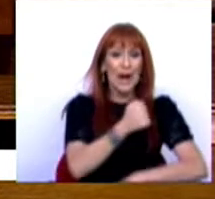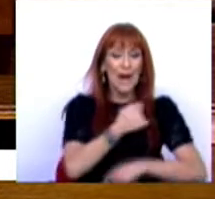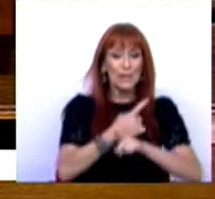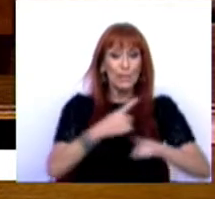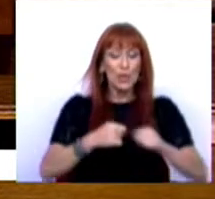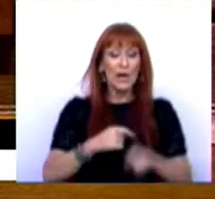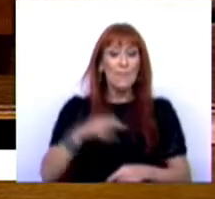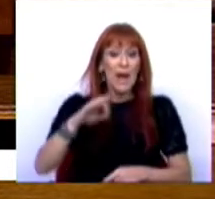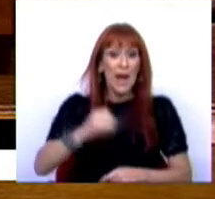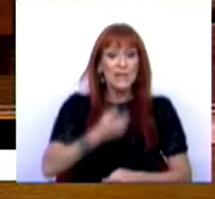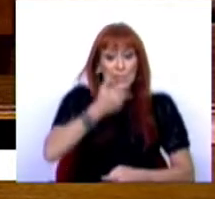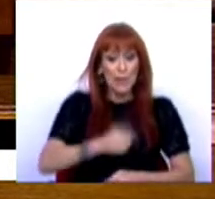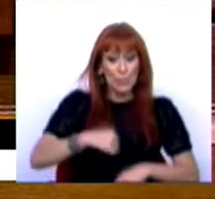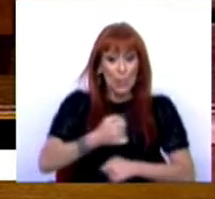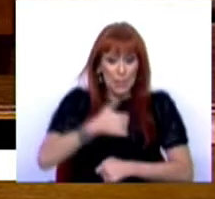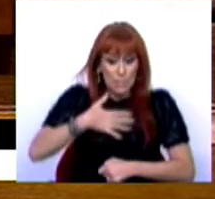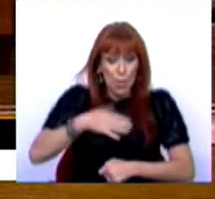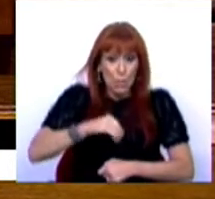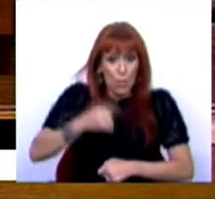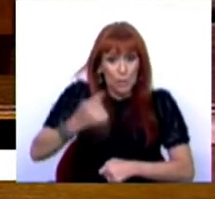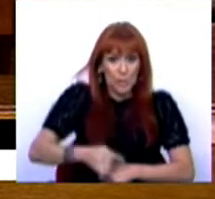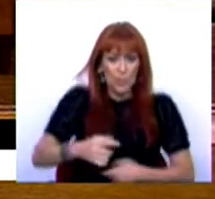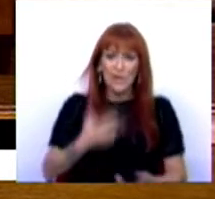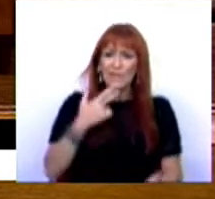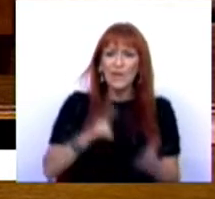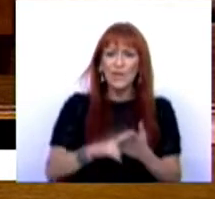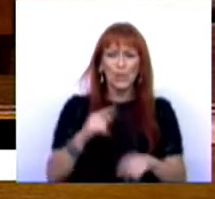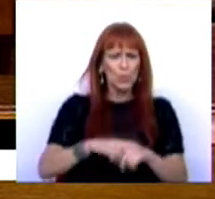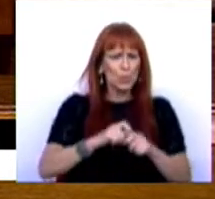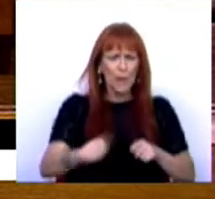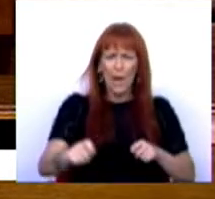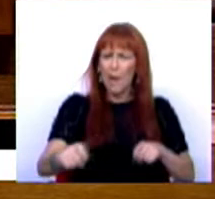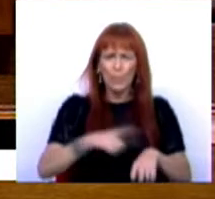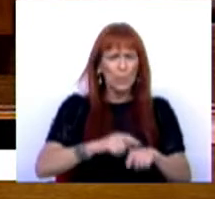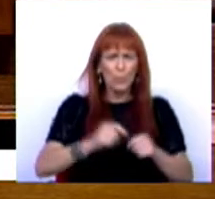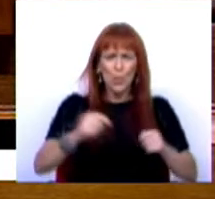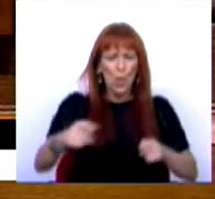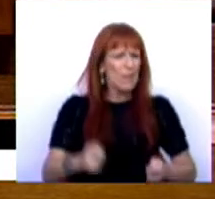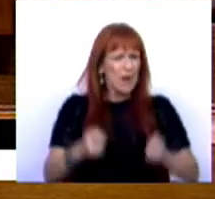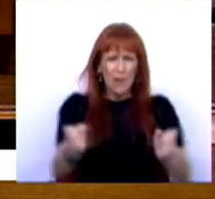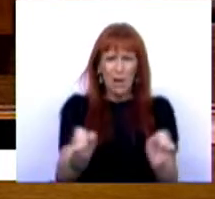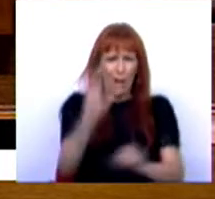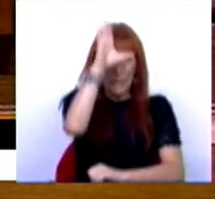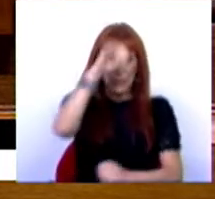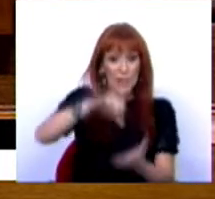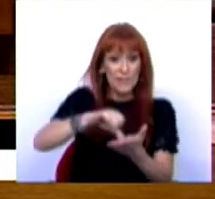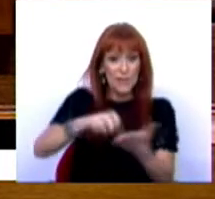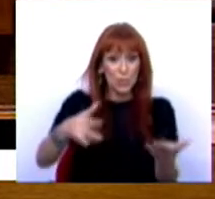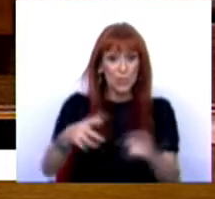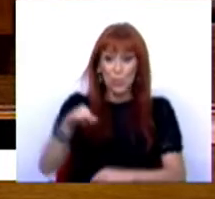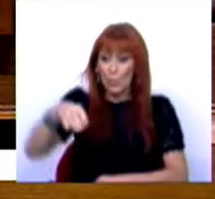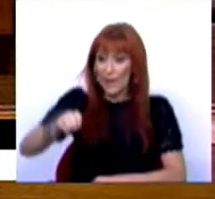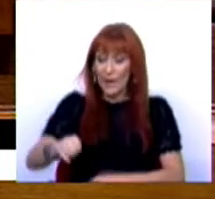tem a experiência do seu próprio património local. A verdade é que durante um longo período de desinvestimento do Estado central, o